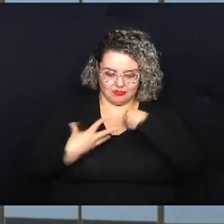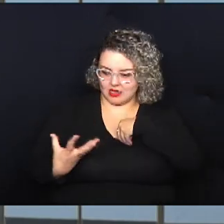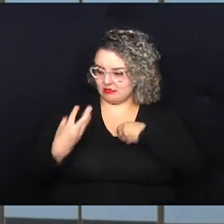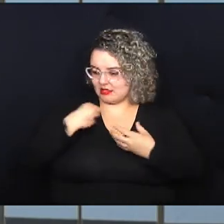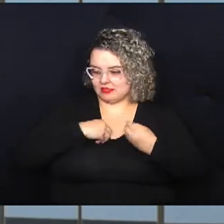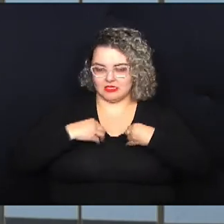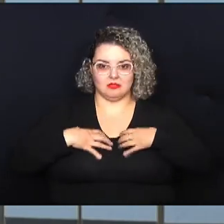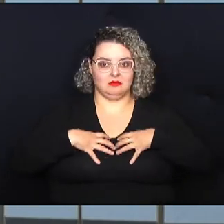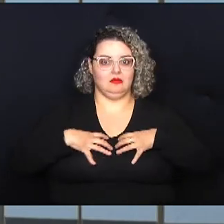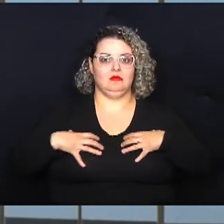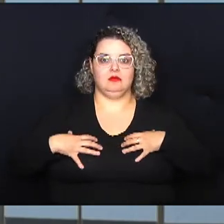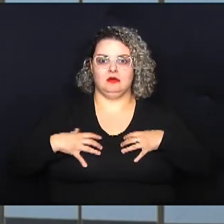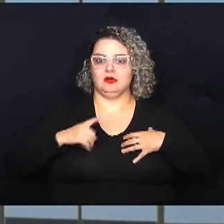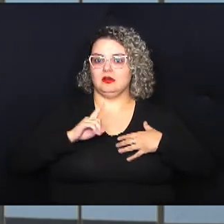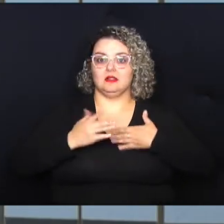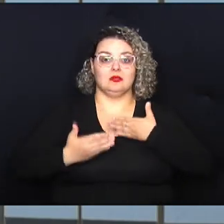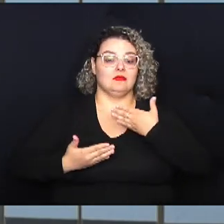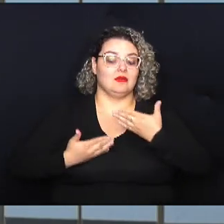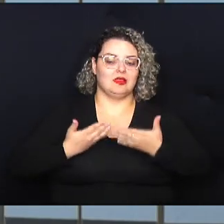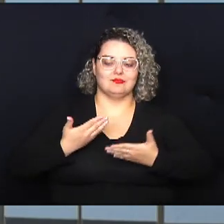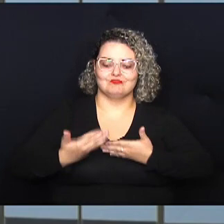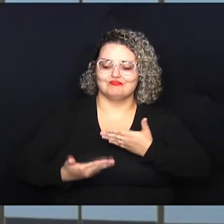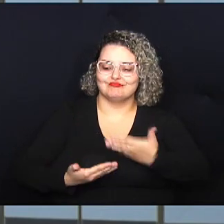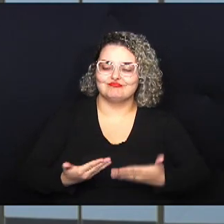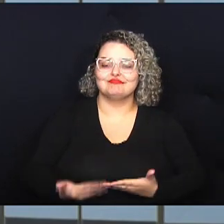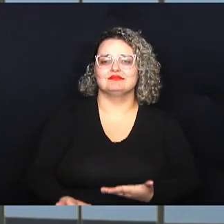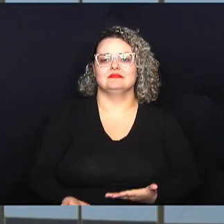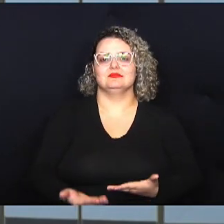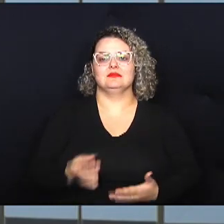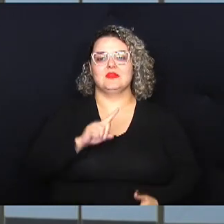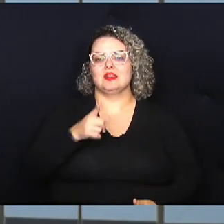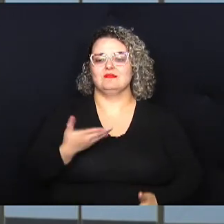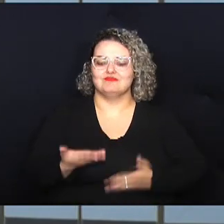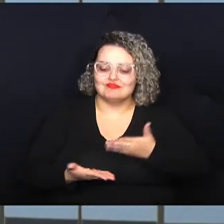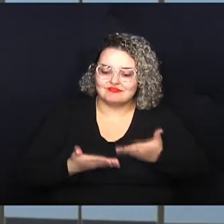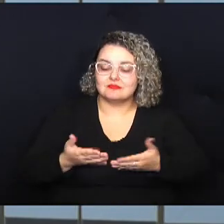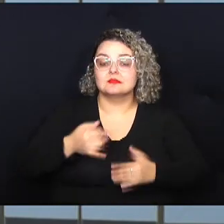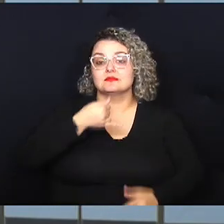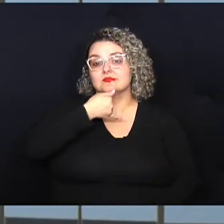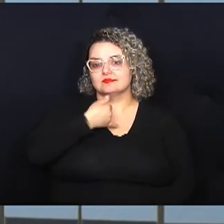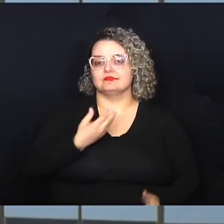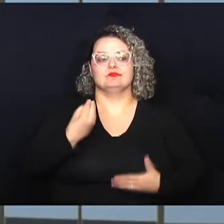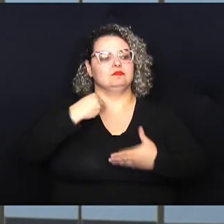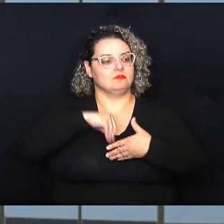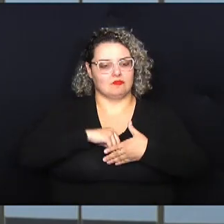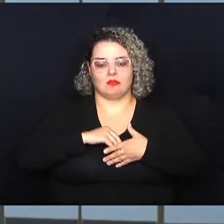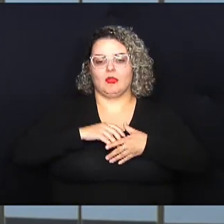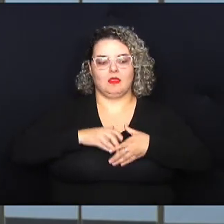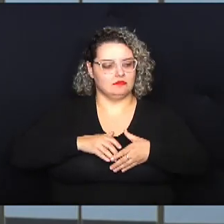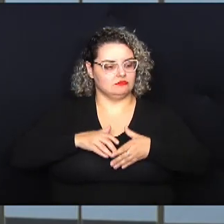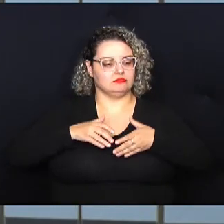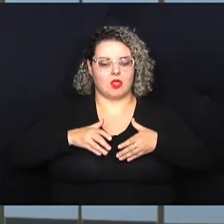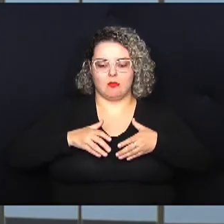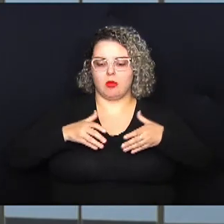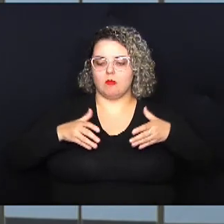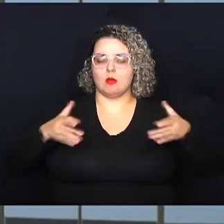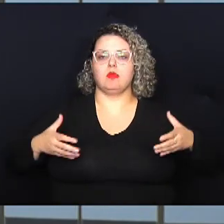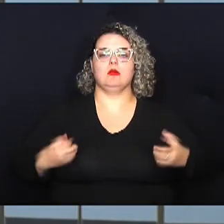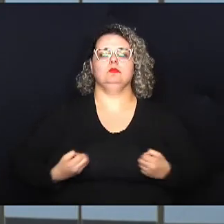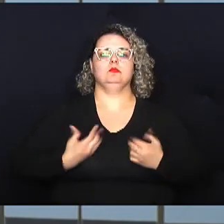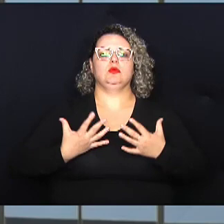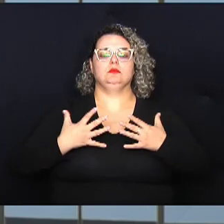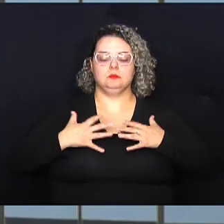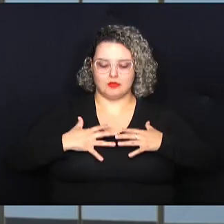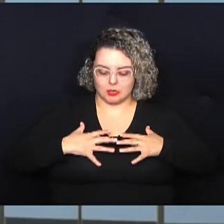que você não vai trabalhando, você não trabalha a tristeza. E ela vai ficando, e ela vai ficando, ela vai ficando. Aonde ela vai sair?